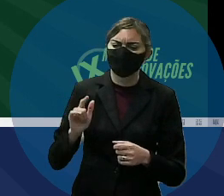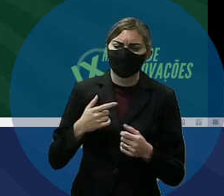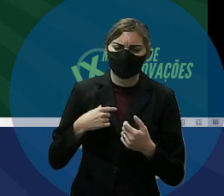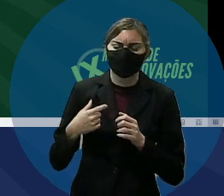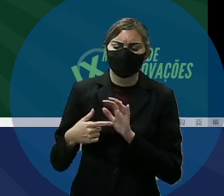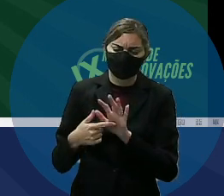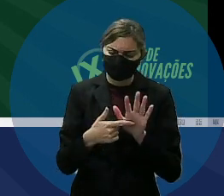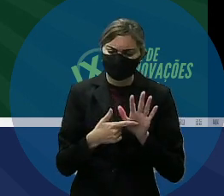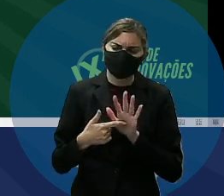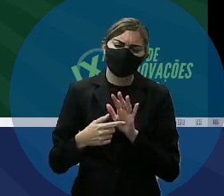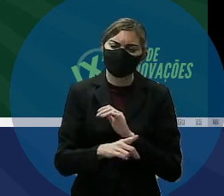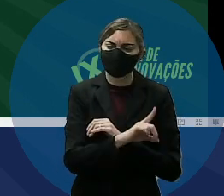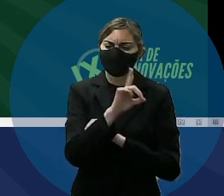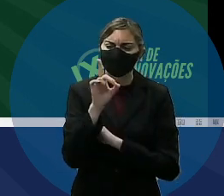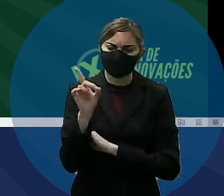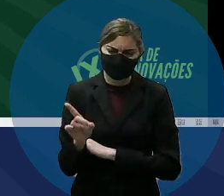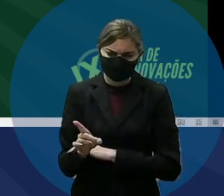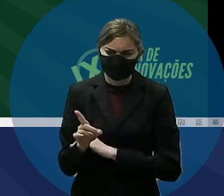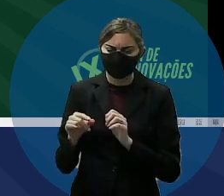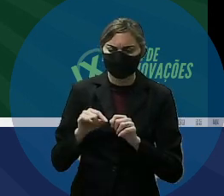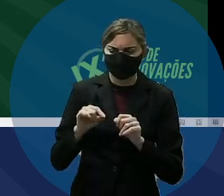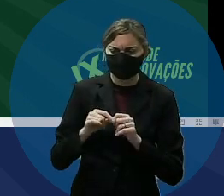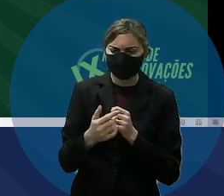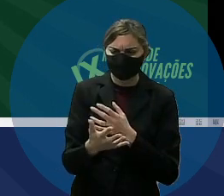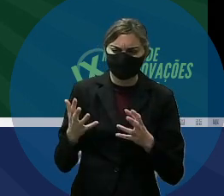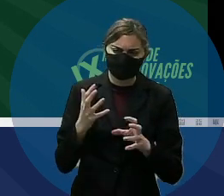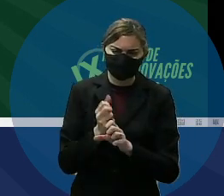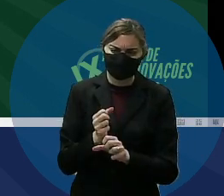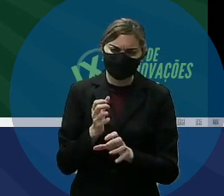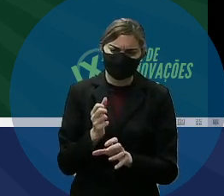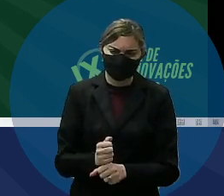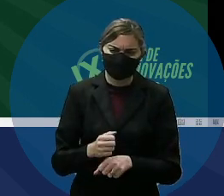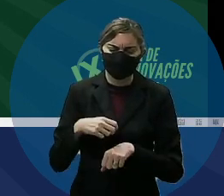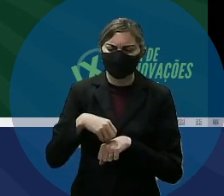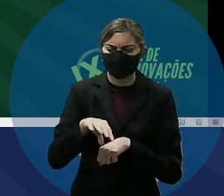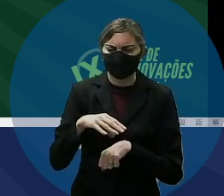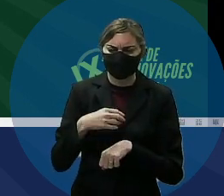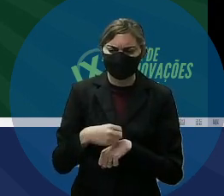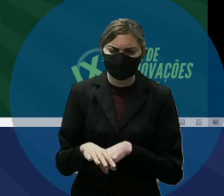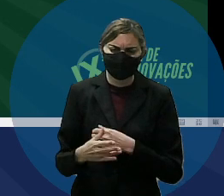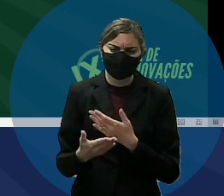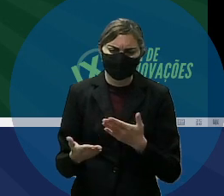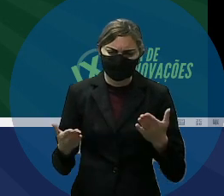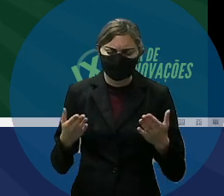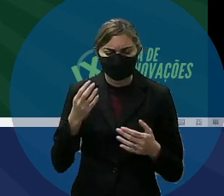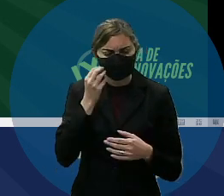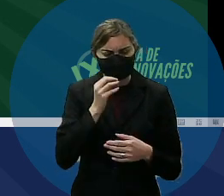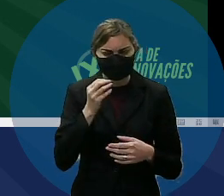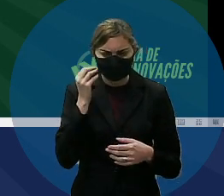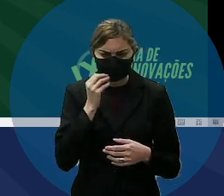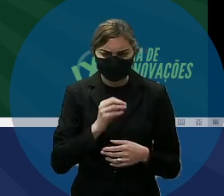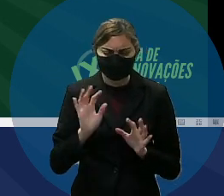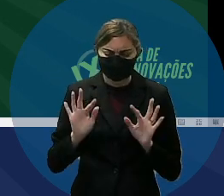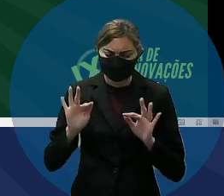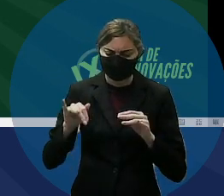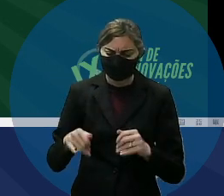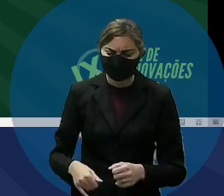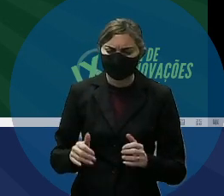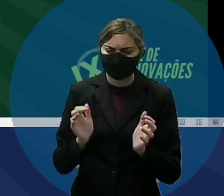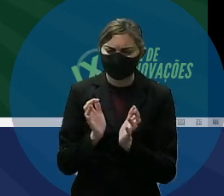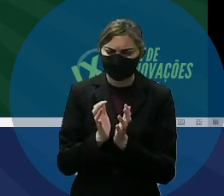realizar no dia, fazendo assim um somatório de pontuações para ver no final a equipe